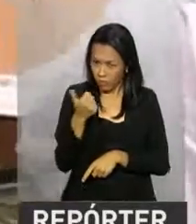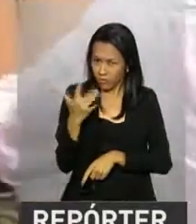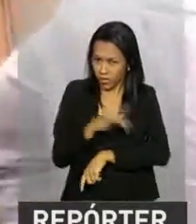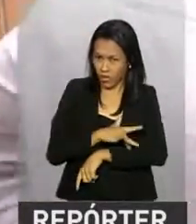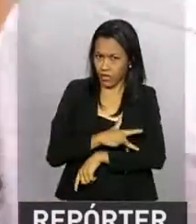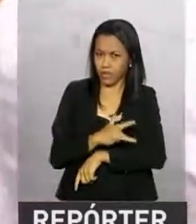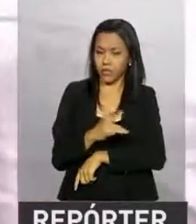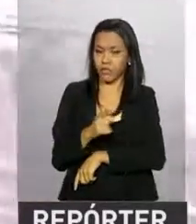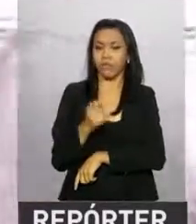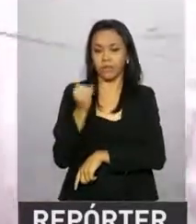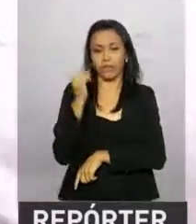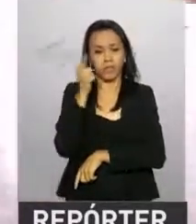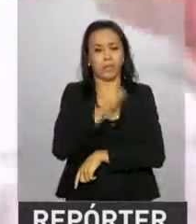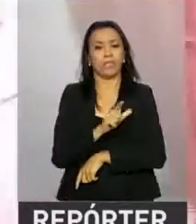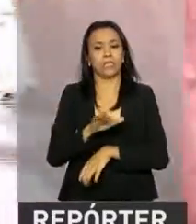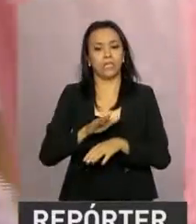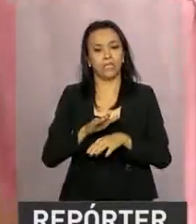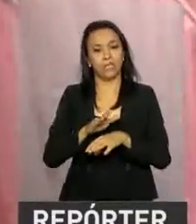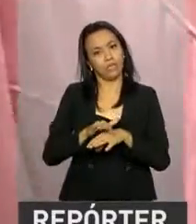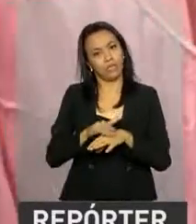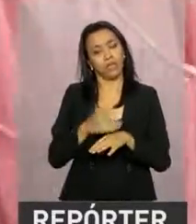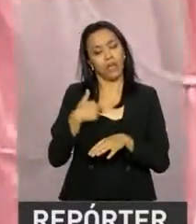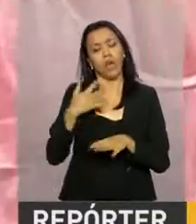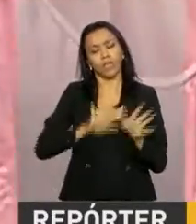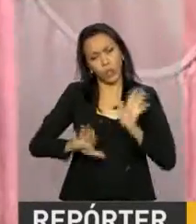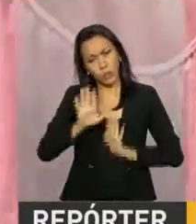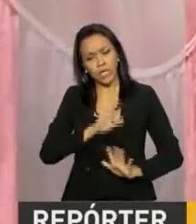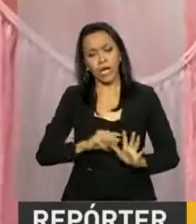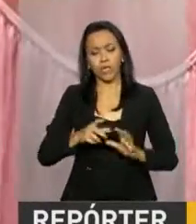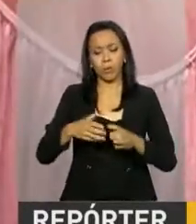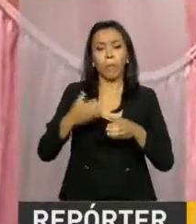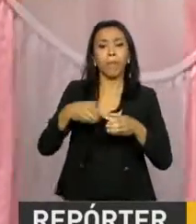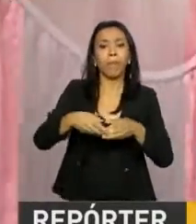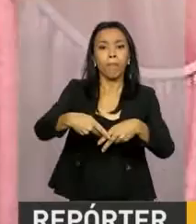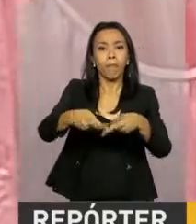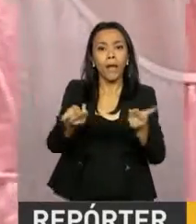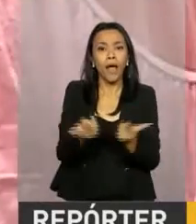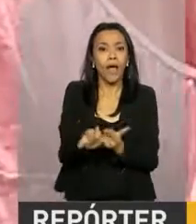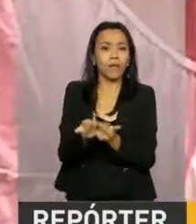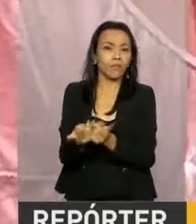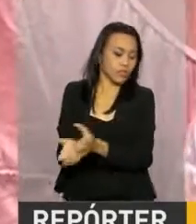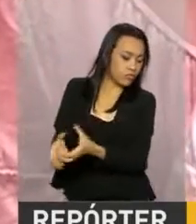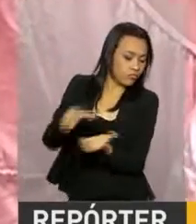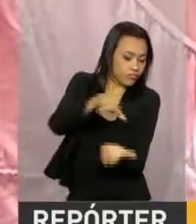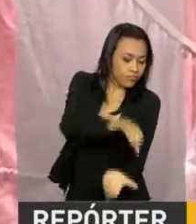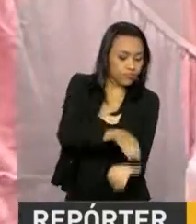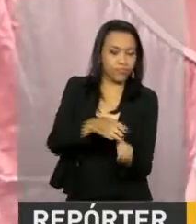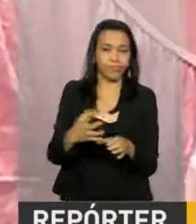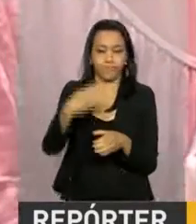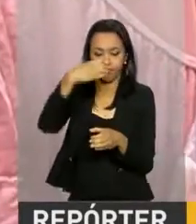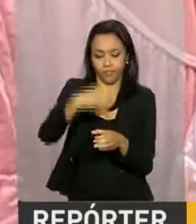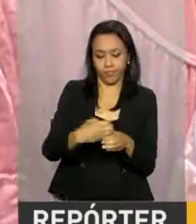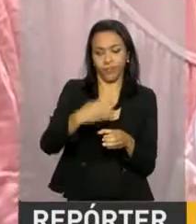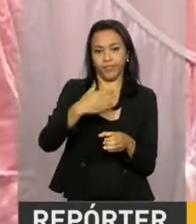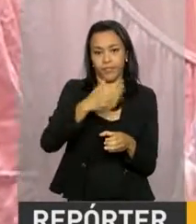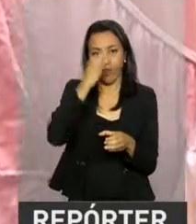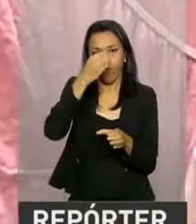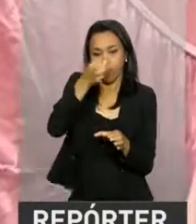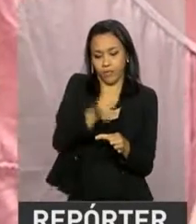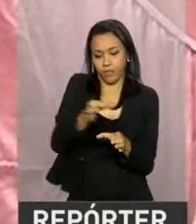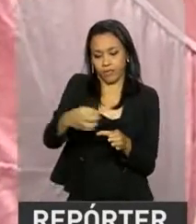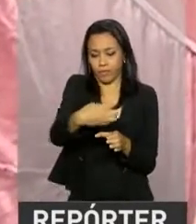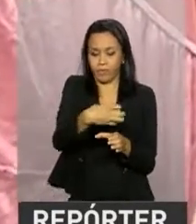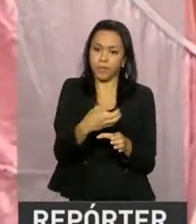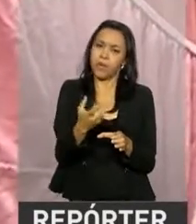né? Teve, teve. E, ó, a gente tem cuidado, não tem pratinho embaixo dos vasos, né? Pra eliminar, não ter perigo